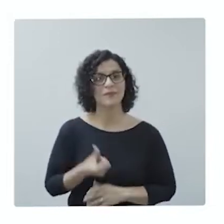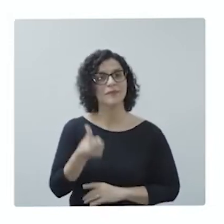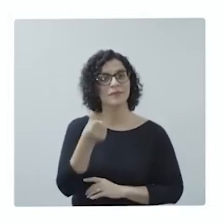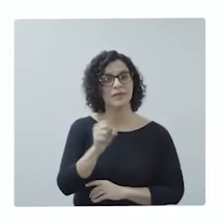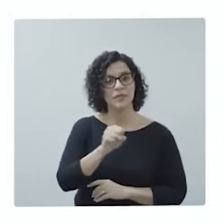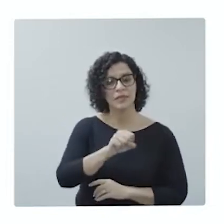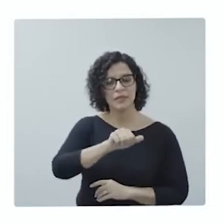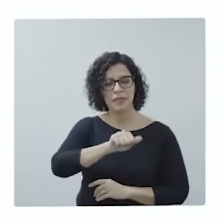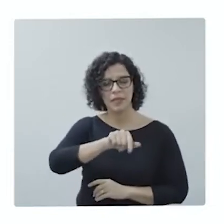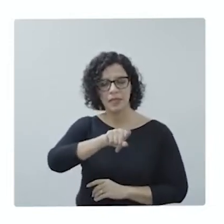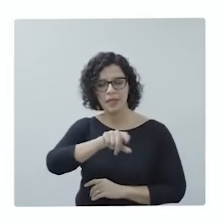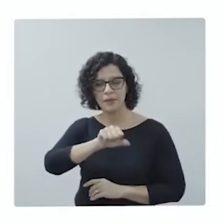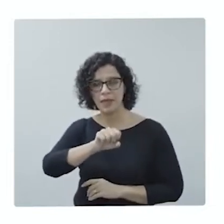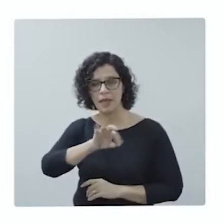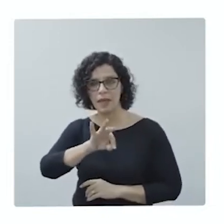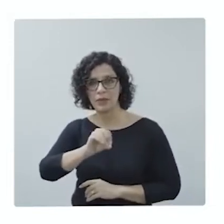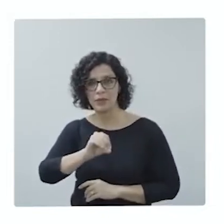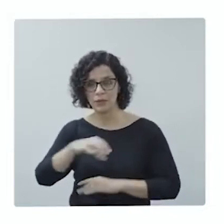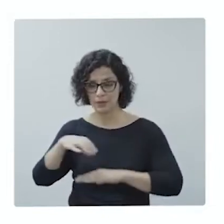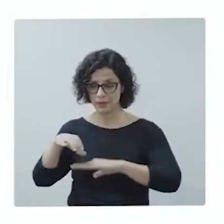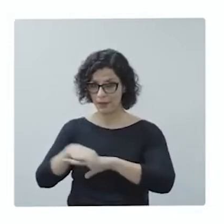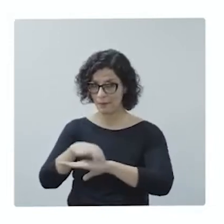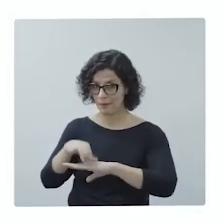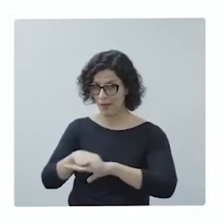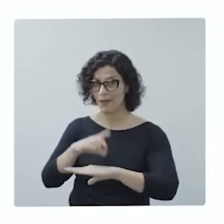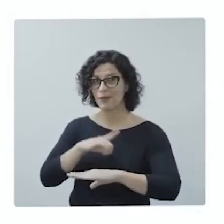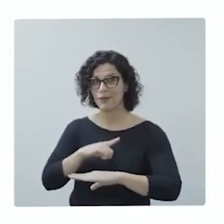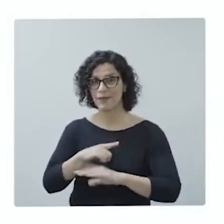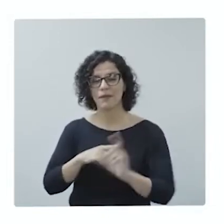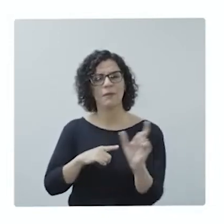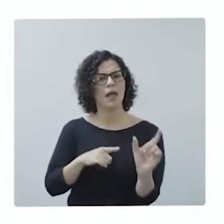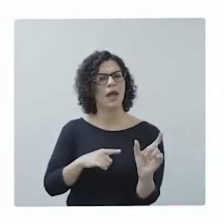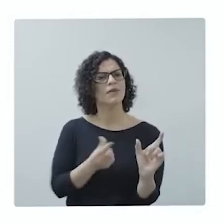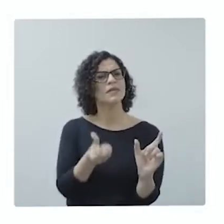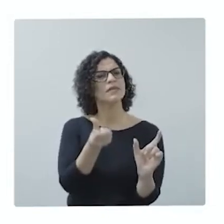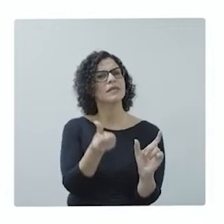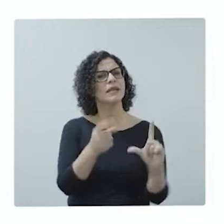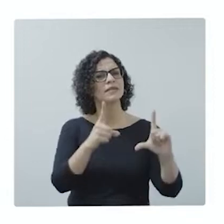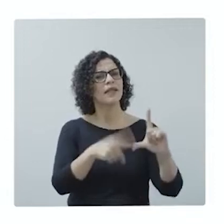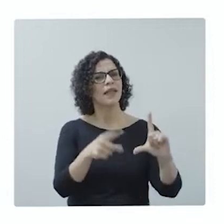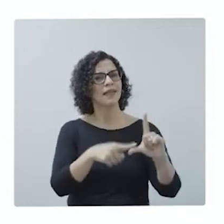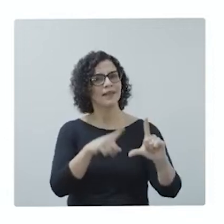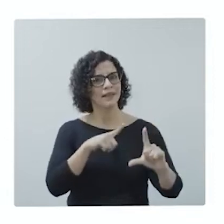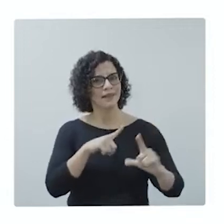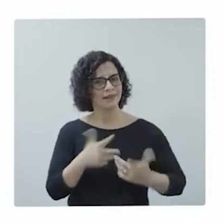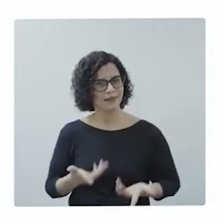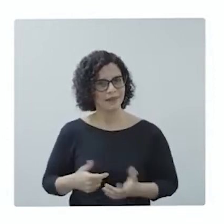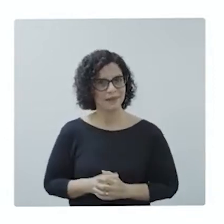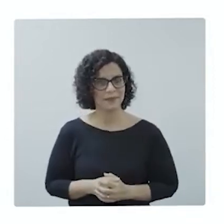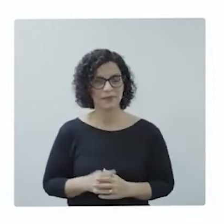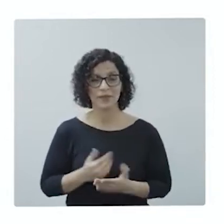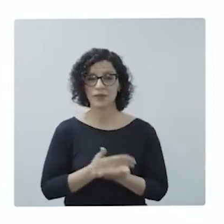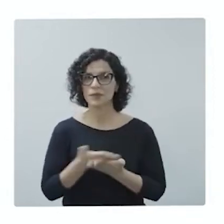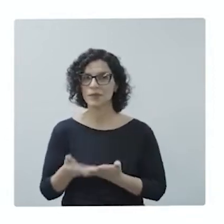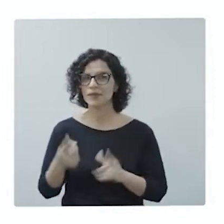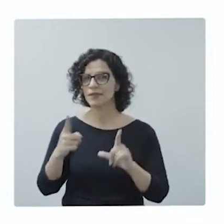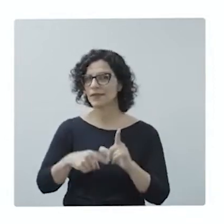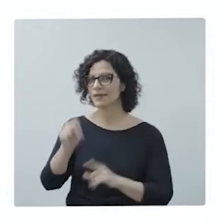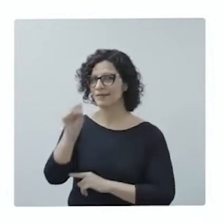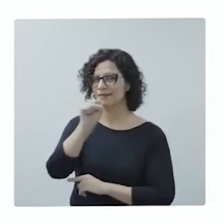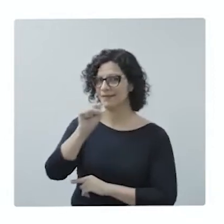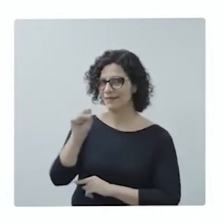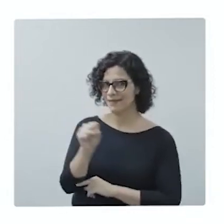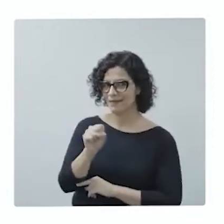1, 2, 3, 4, 5, 6. Sapato é uma palavra que tem 6 letras e começa